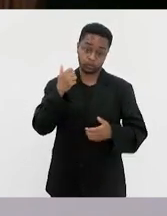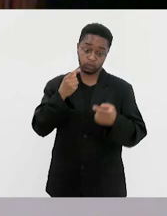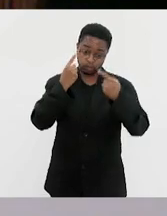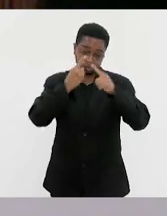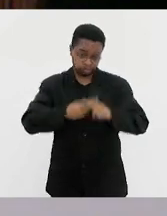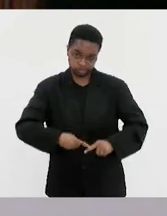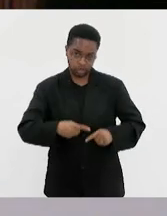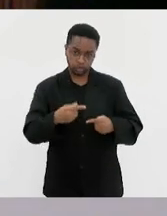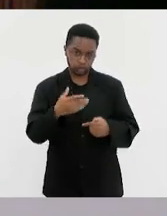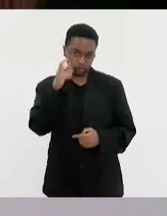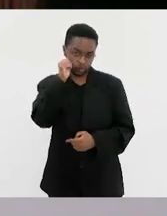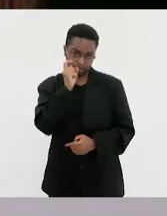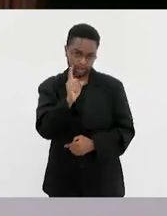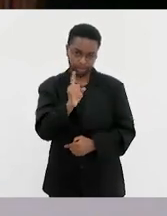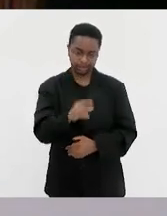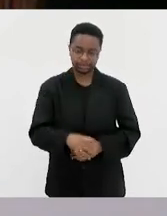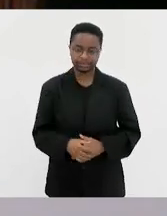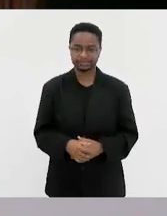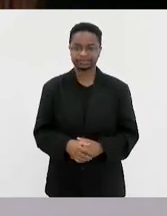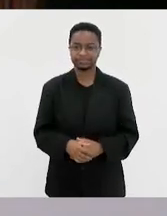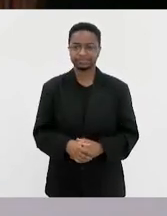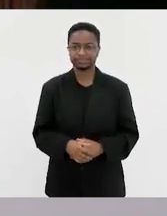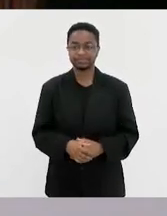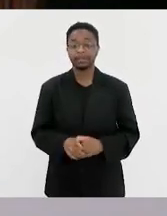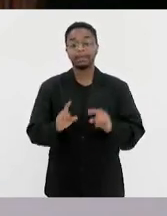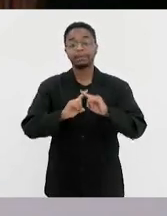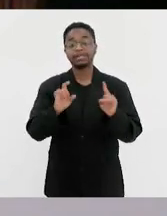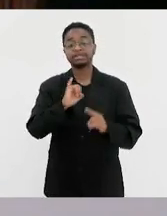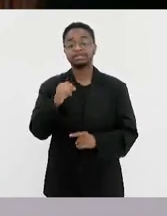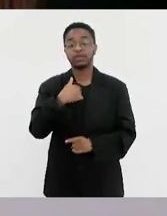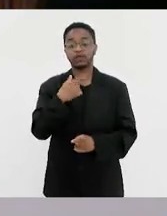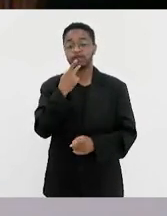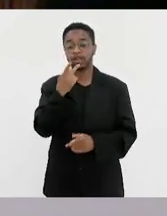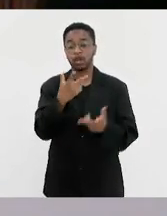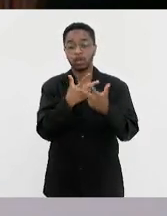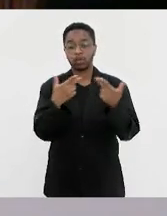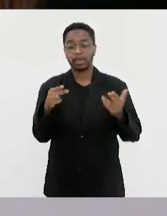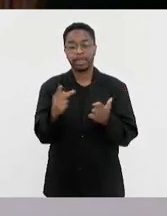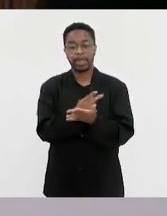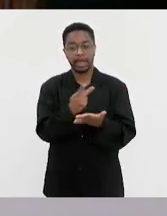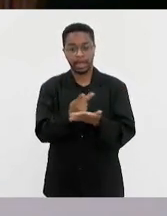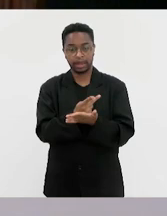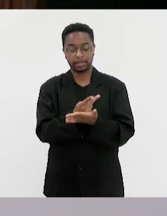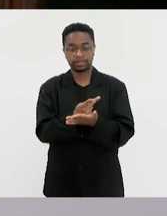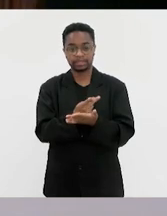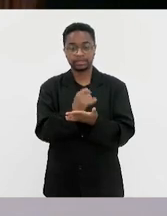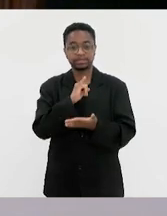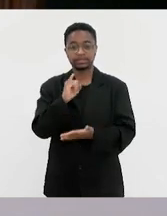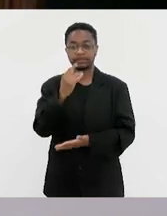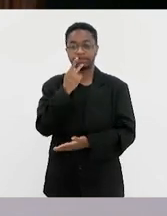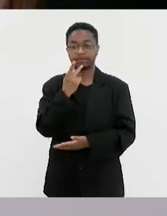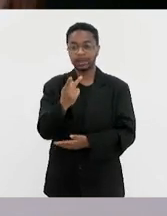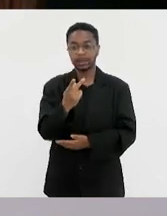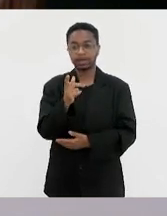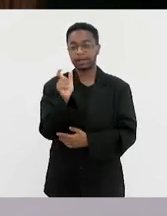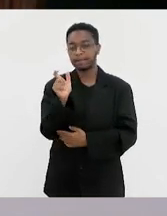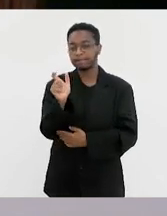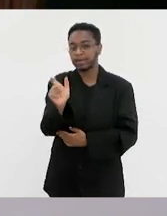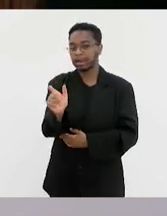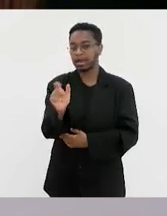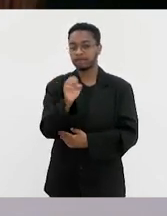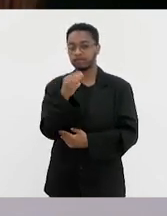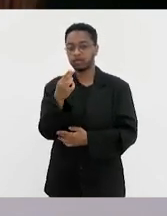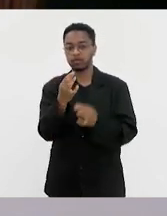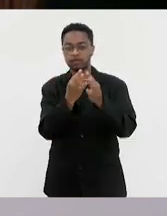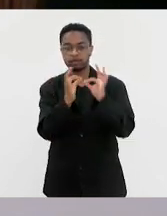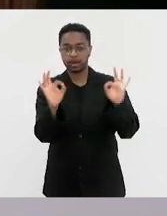nenhum. Mas se eu falasse alguma coisa errada, se eu falasse uma palavra, uma frase, o